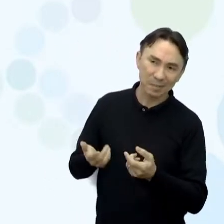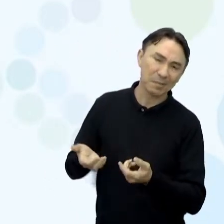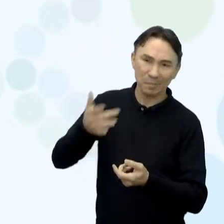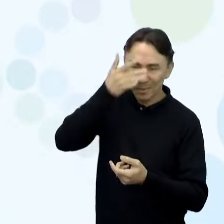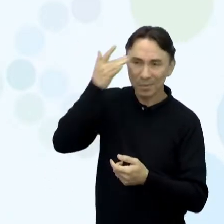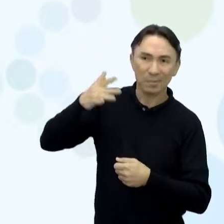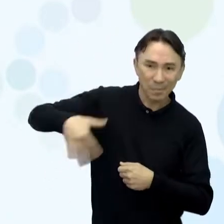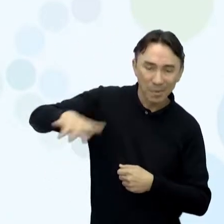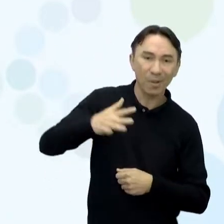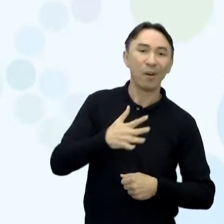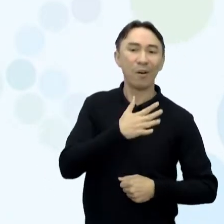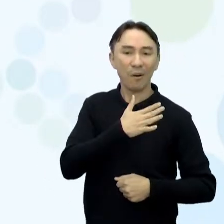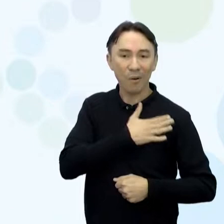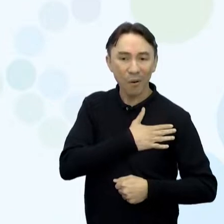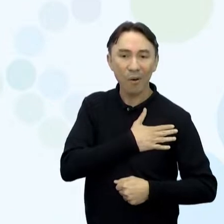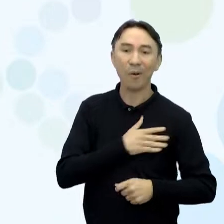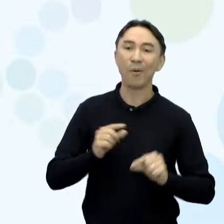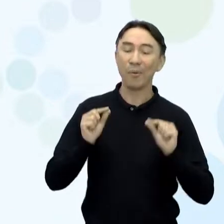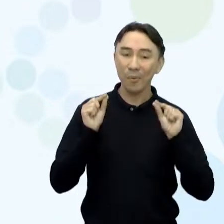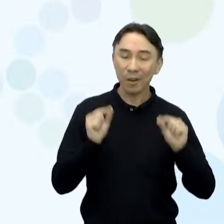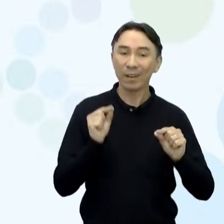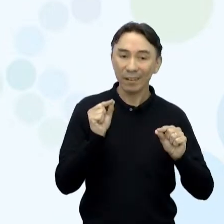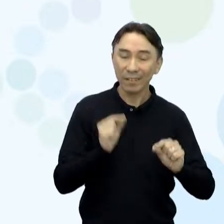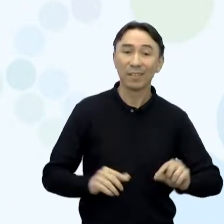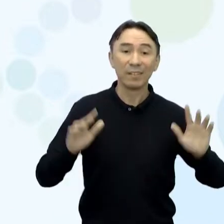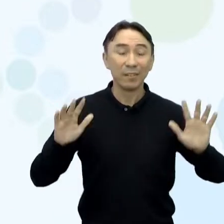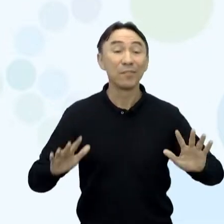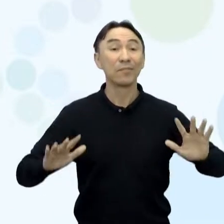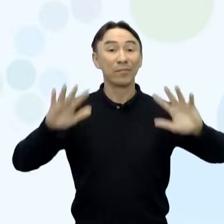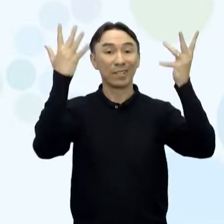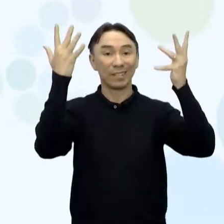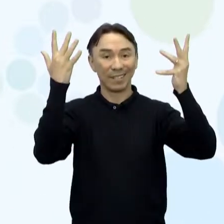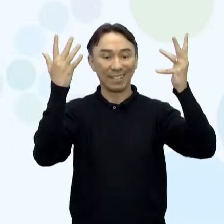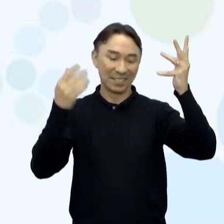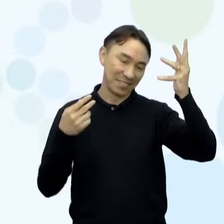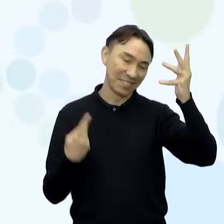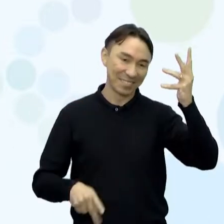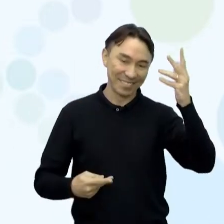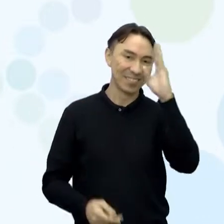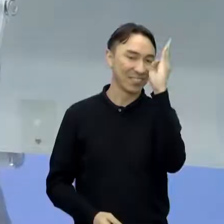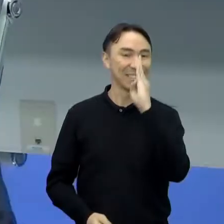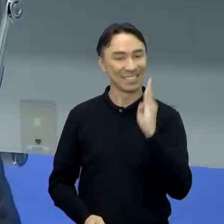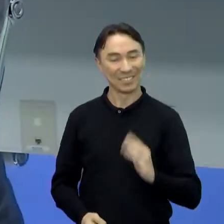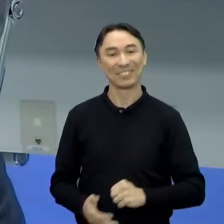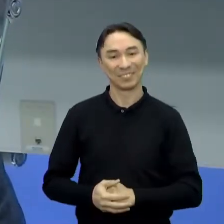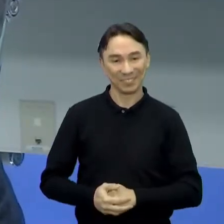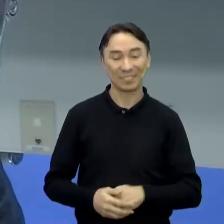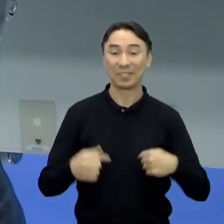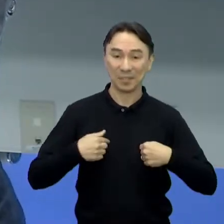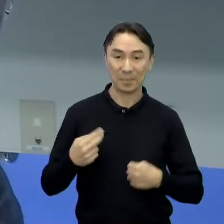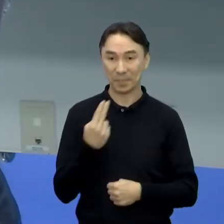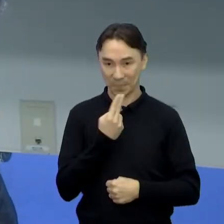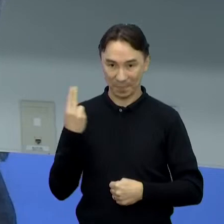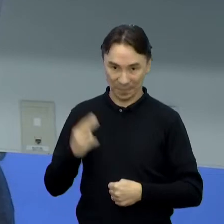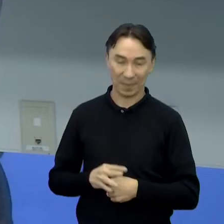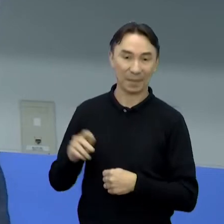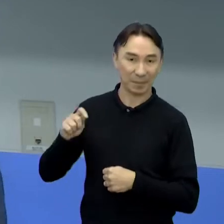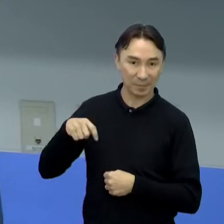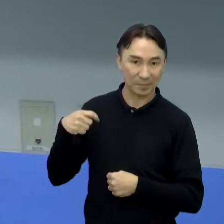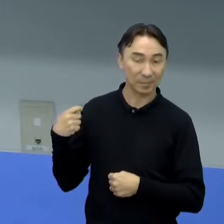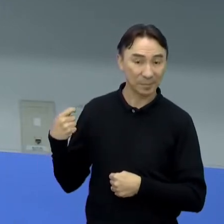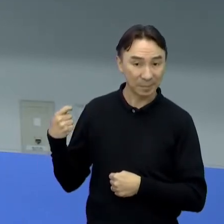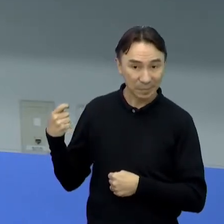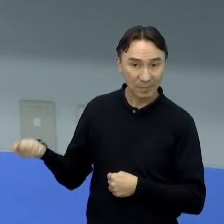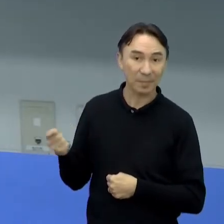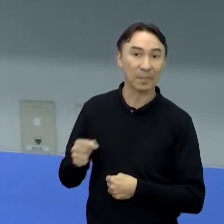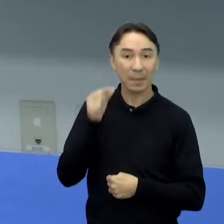festa, especificamente festas brasileiras. Eu sou o professor Alcides Guerreiro, a